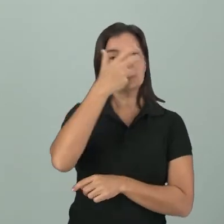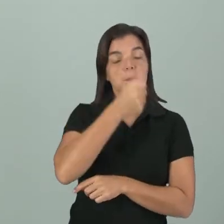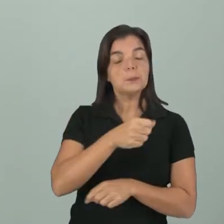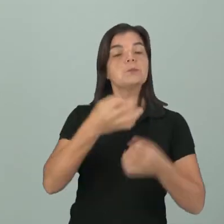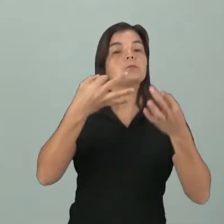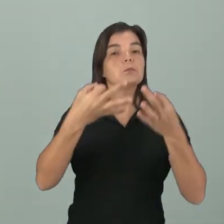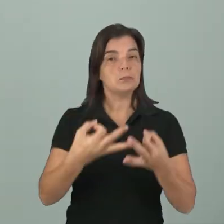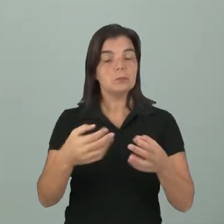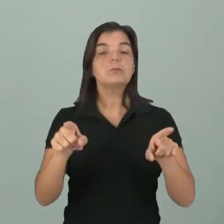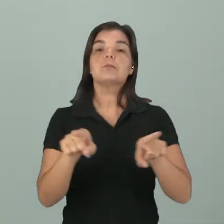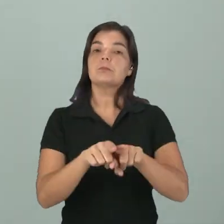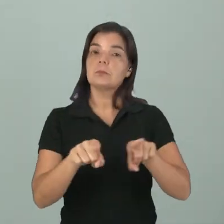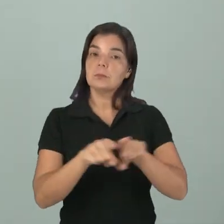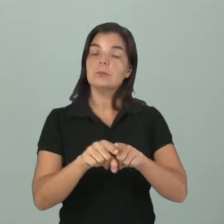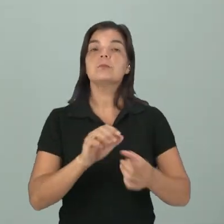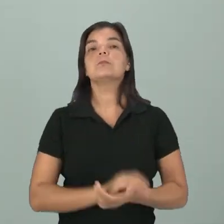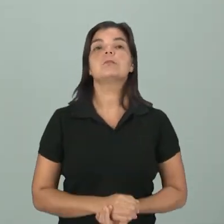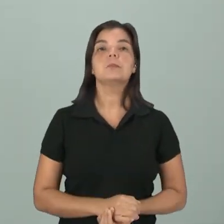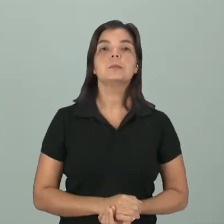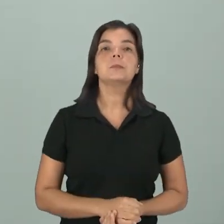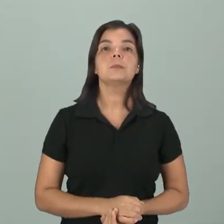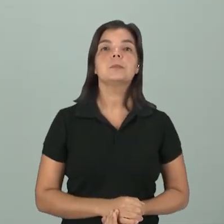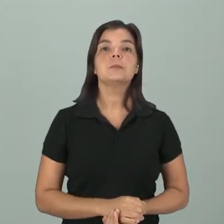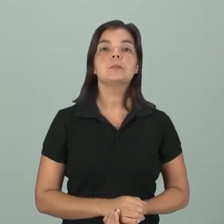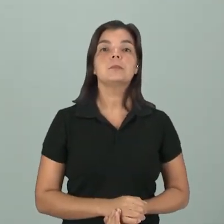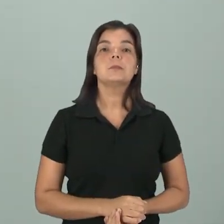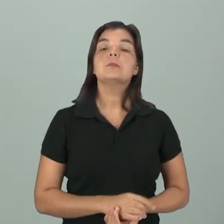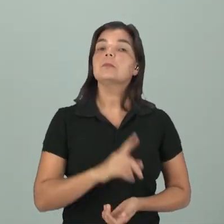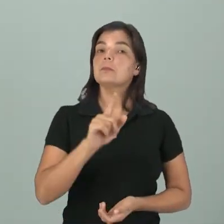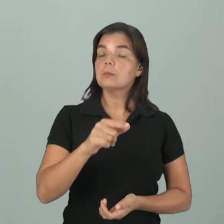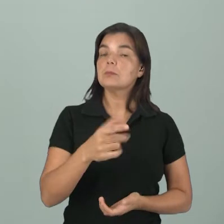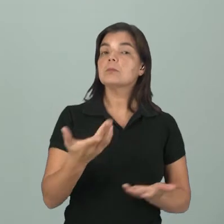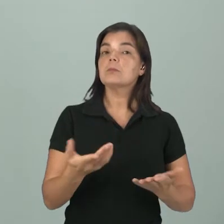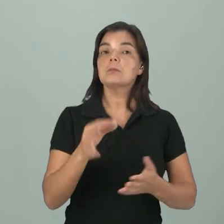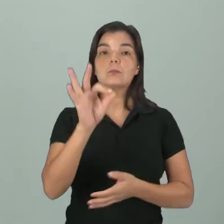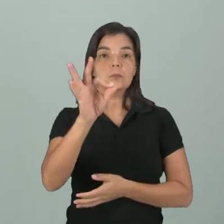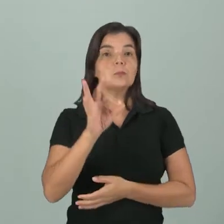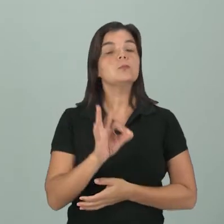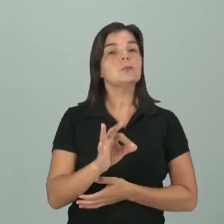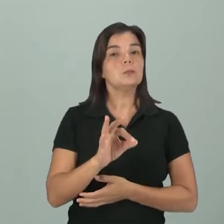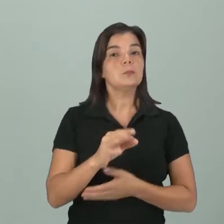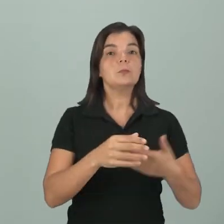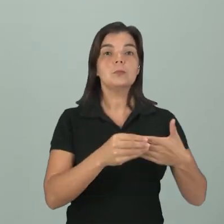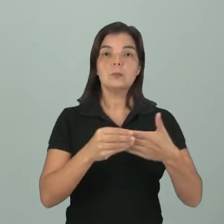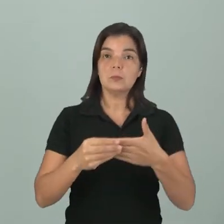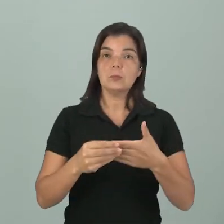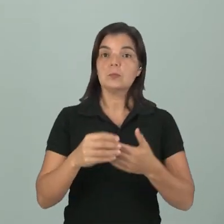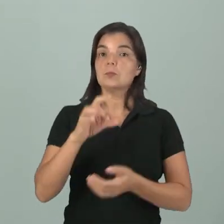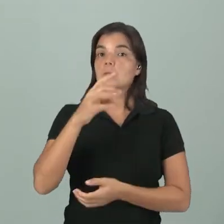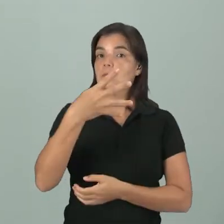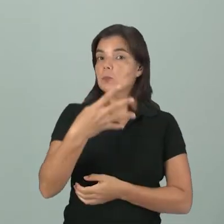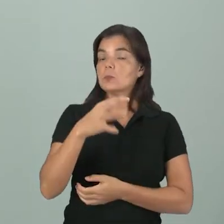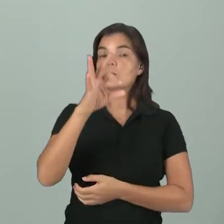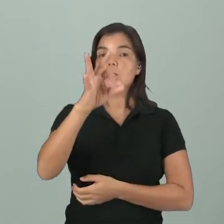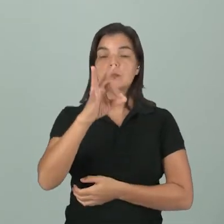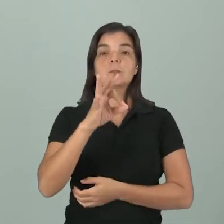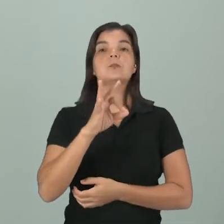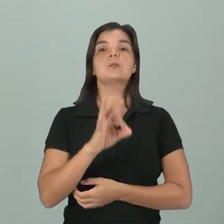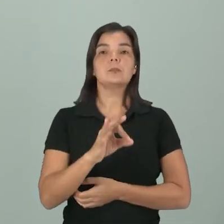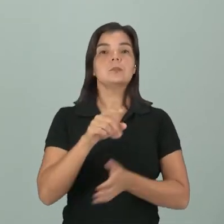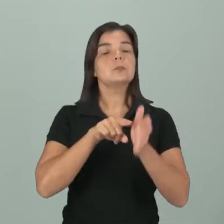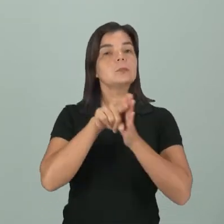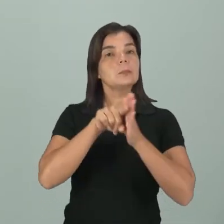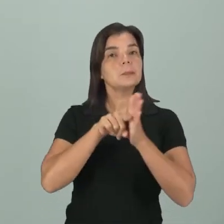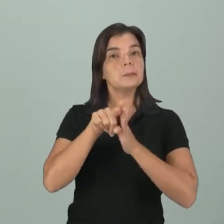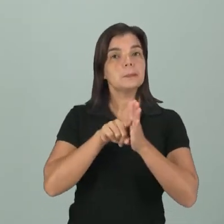é fato que essa campanha se chama dessa maneira. Essa porcentagem que é trazida dizendo que na pesquisa